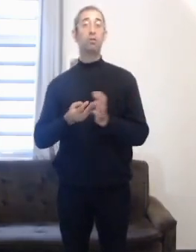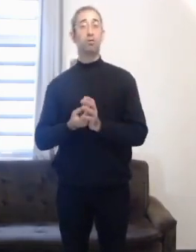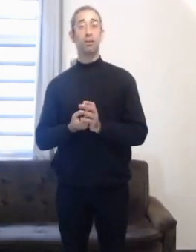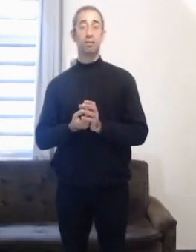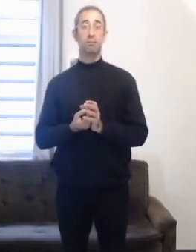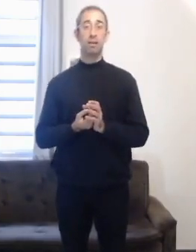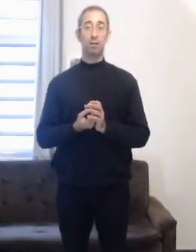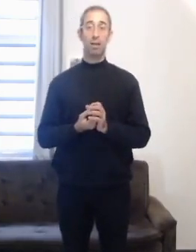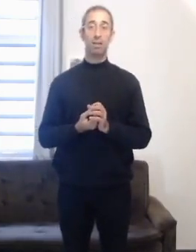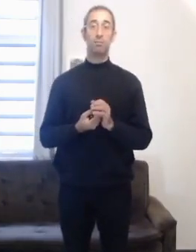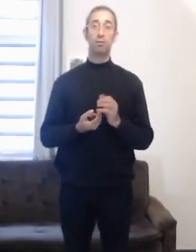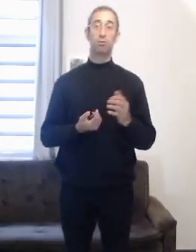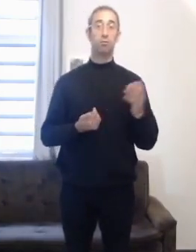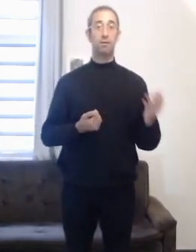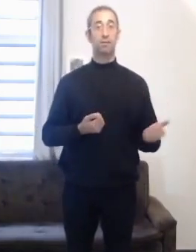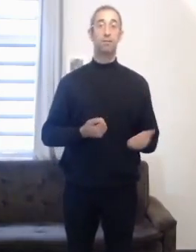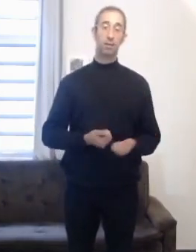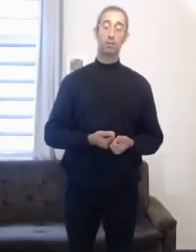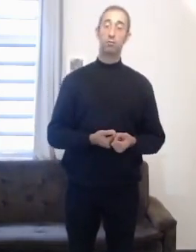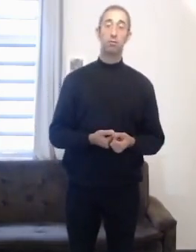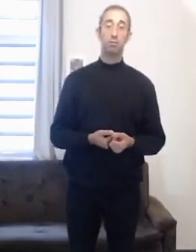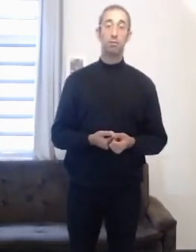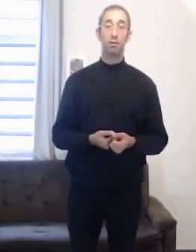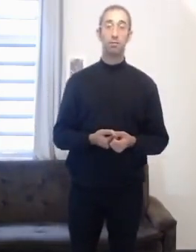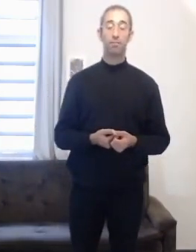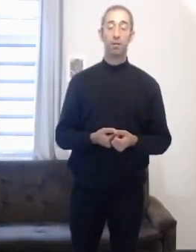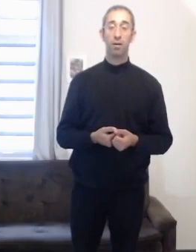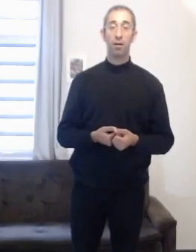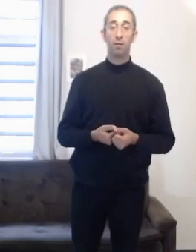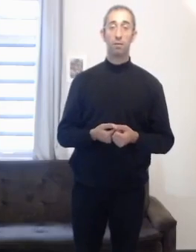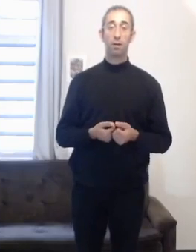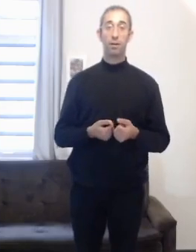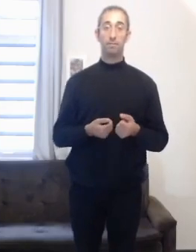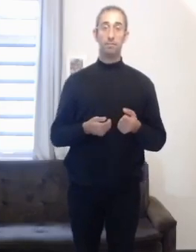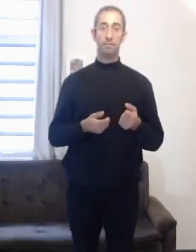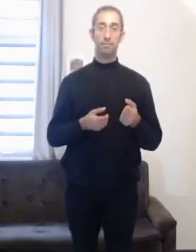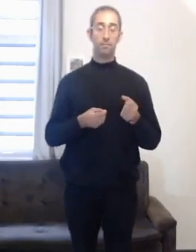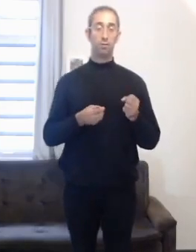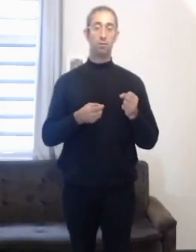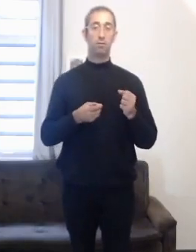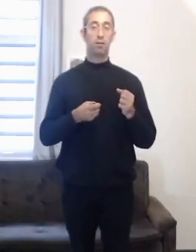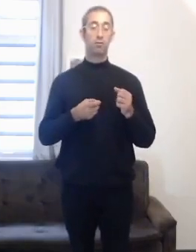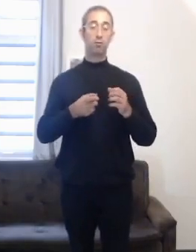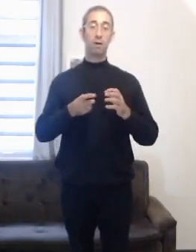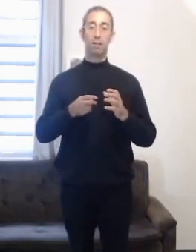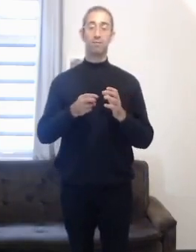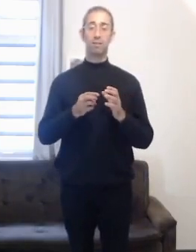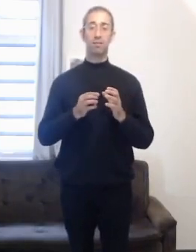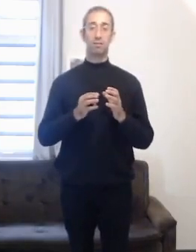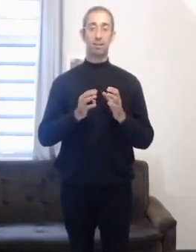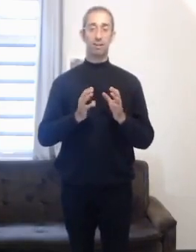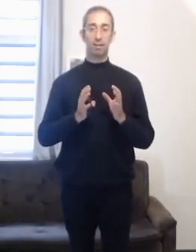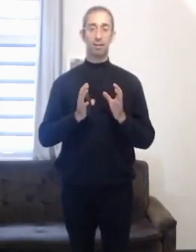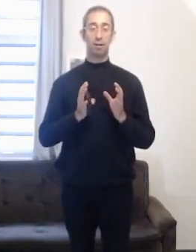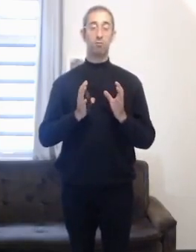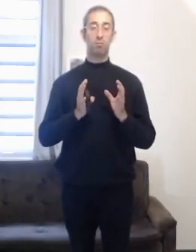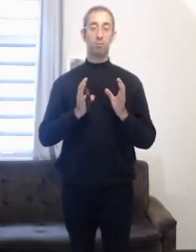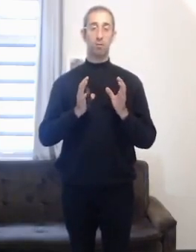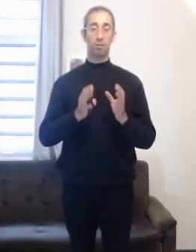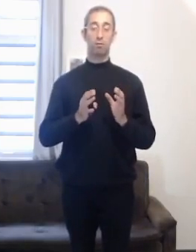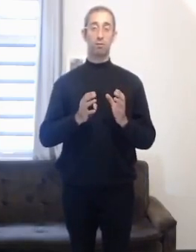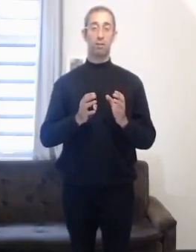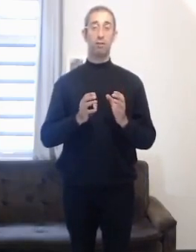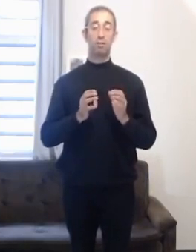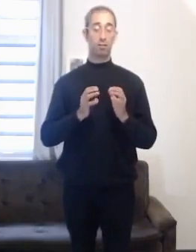a lacuna de conhecimento acadêmico que a sua pesquisa pretende contribuir. Porque, tudo bem, às vezes você tem